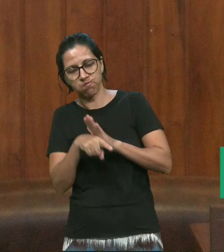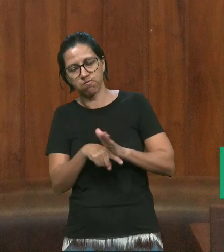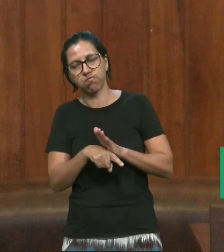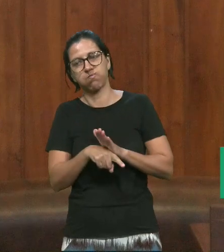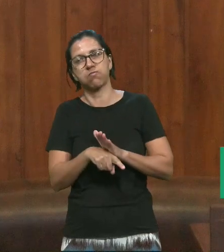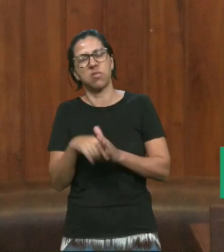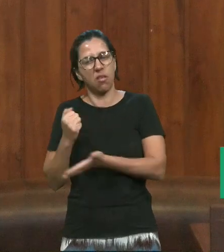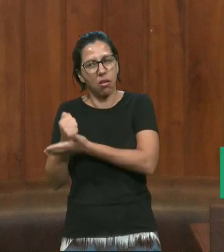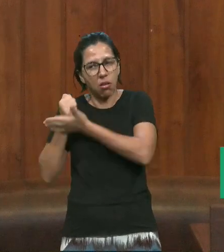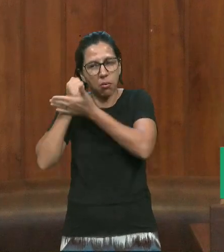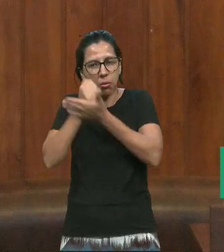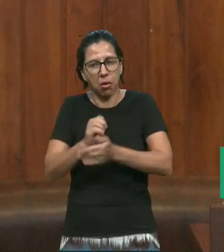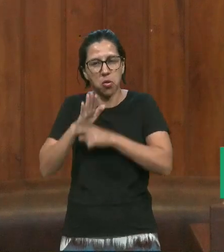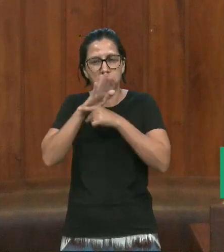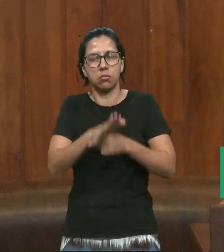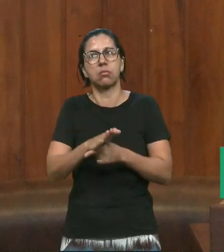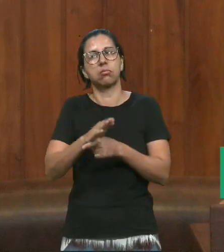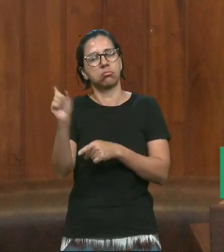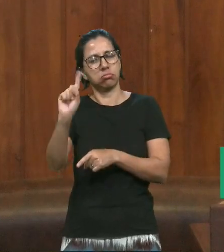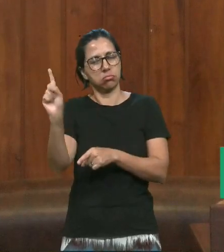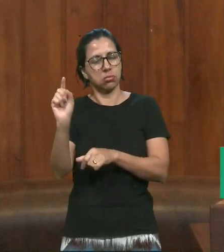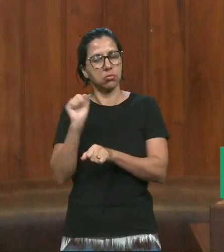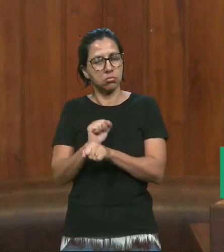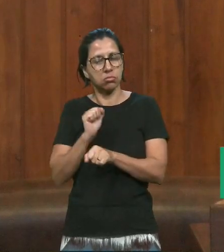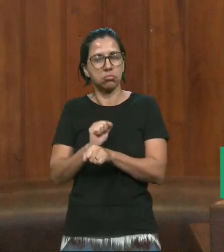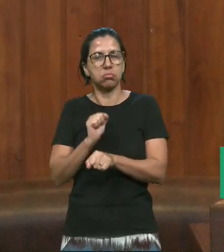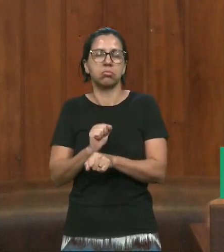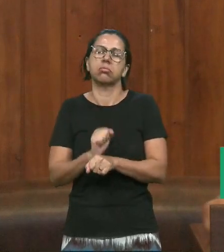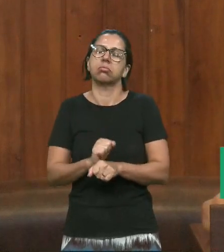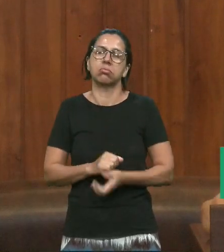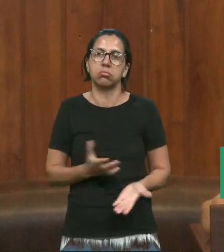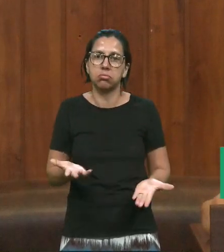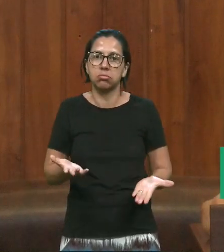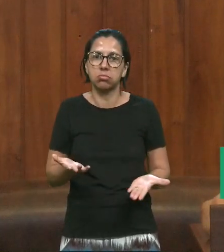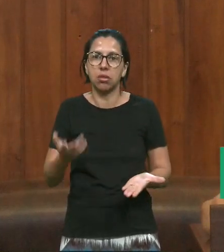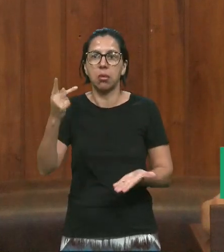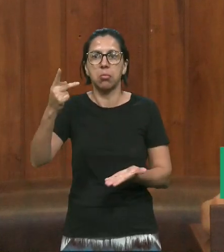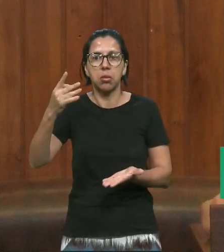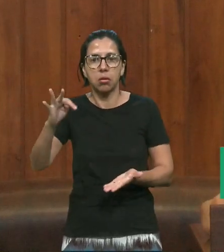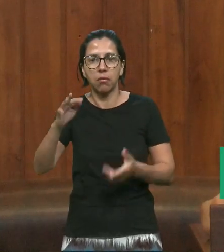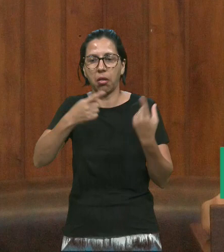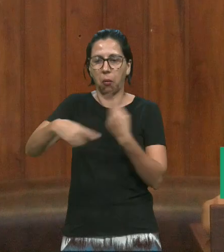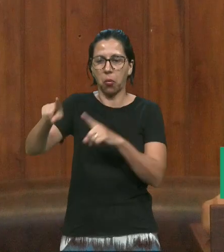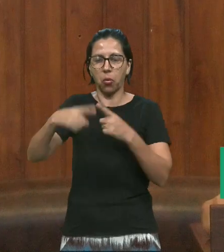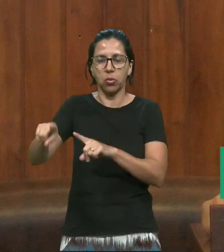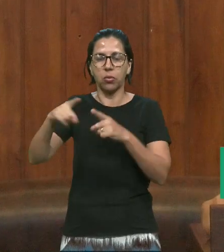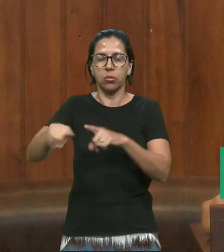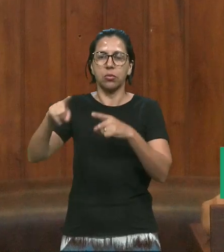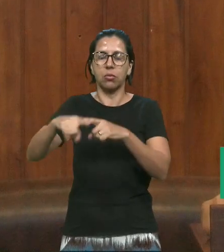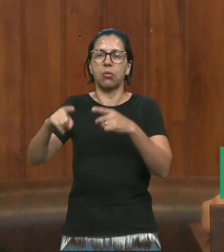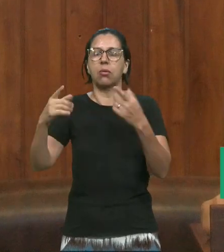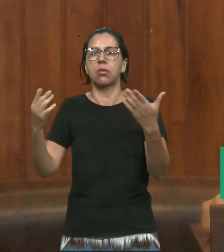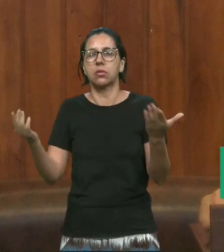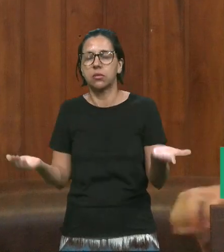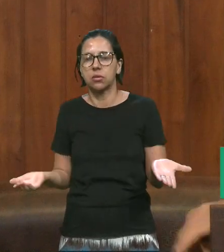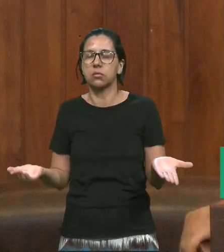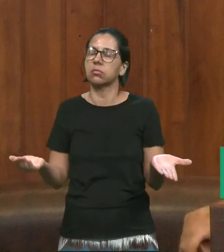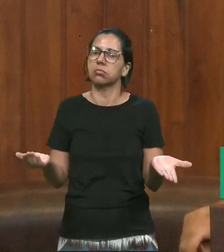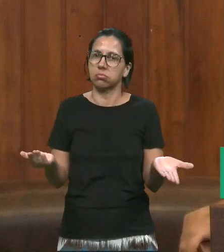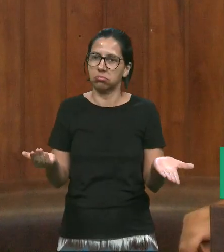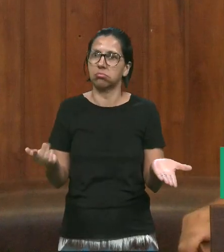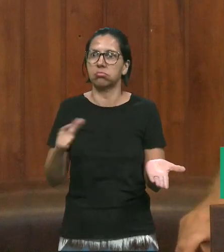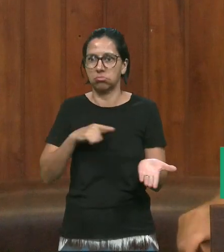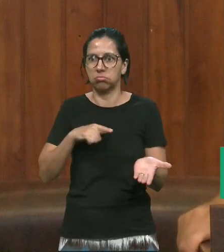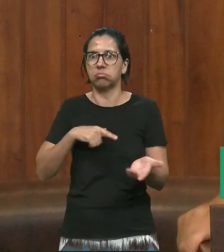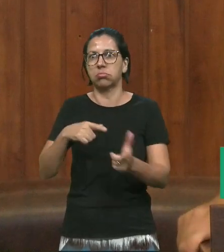uma luta gigantesca contra o PT aí, ó, que está deixando, já deixou uma dívida